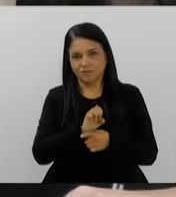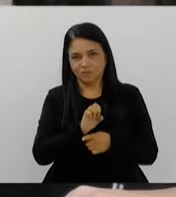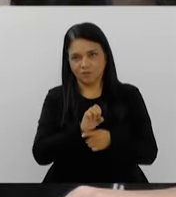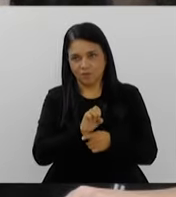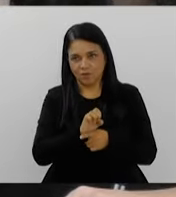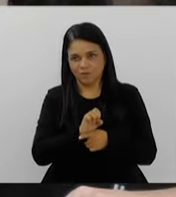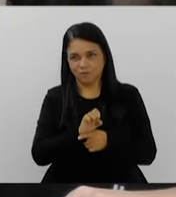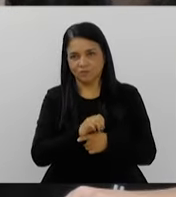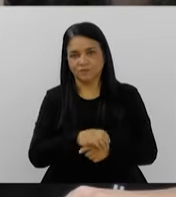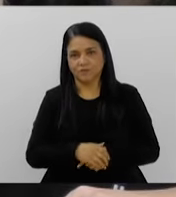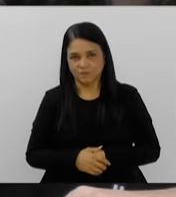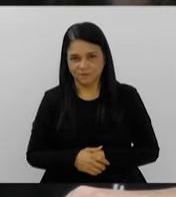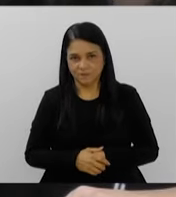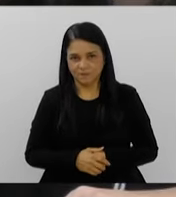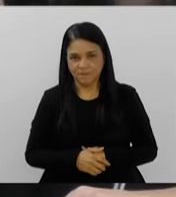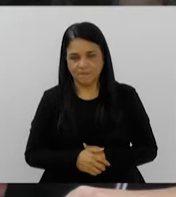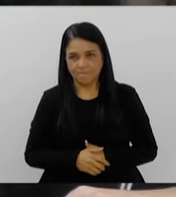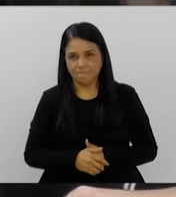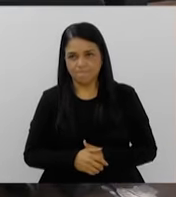nada.